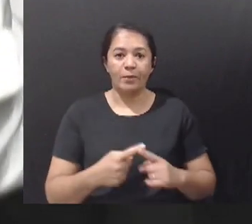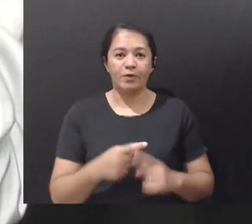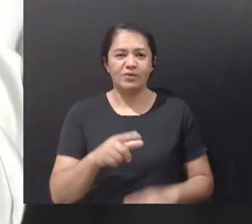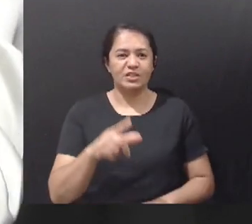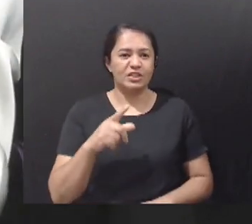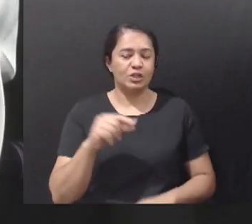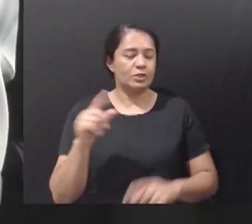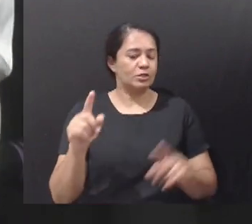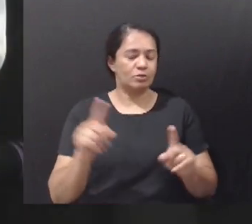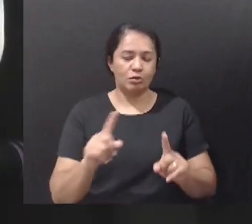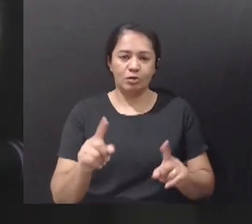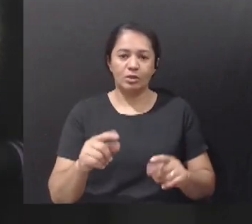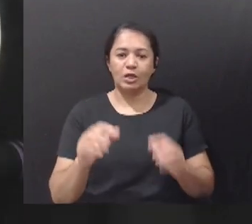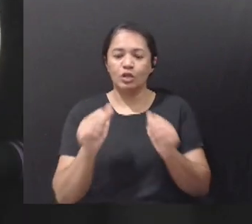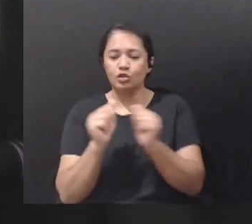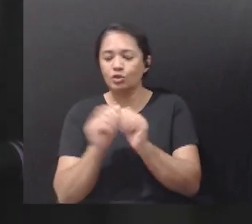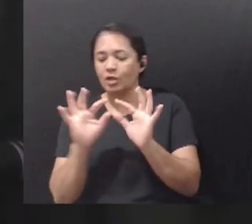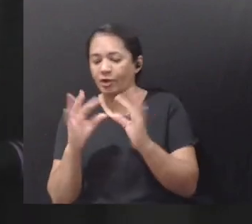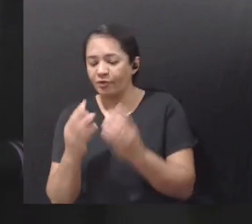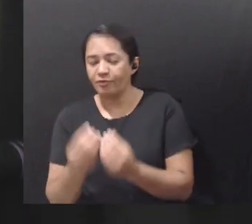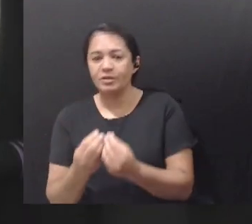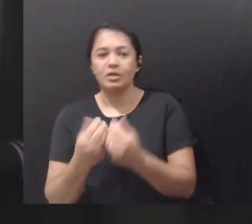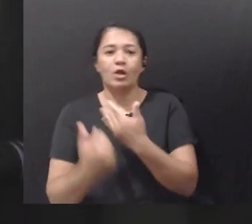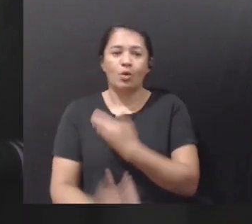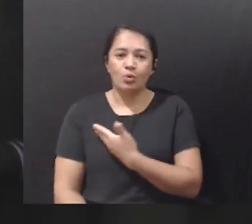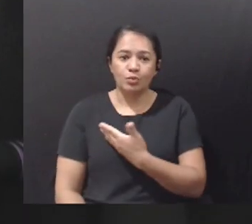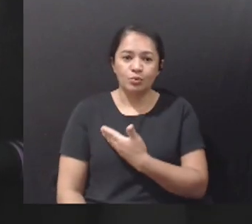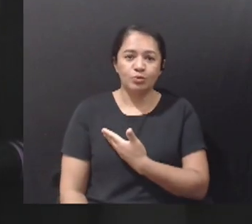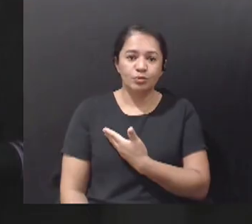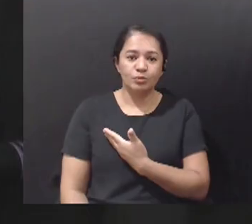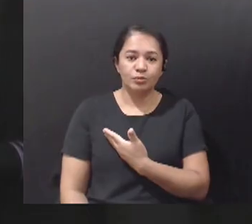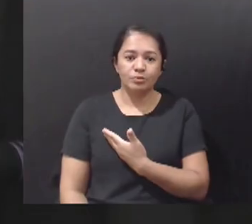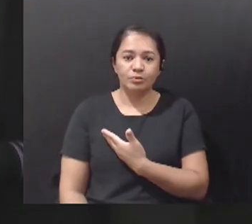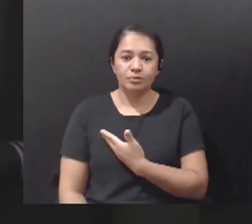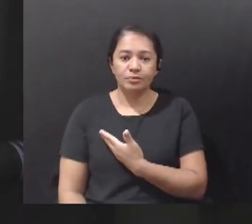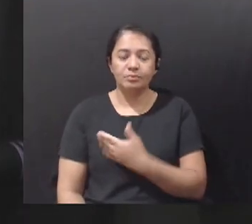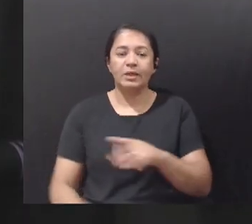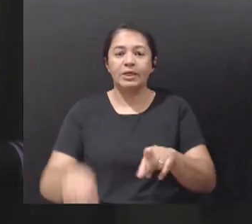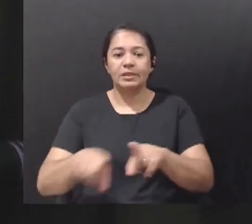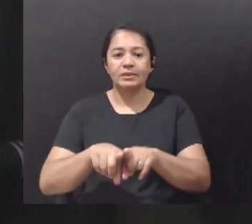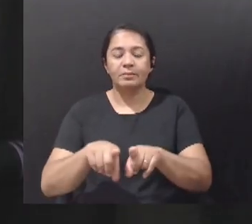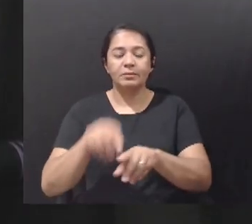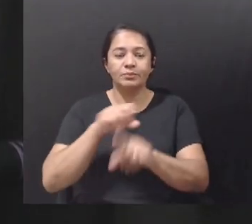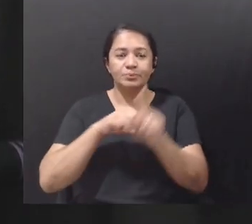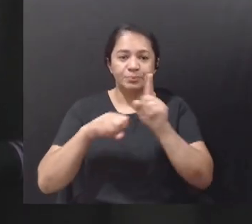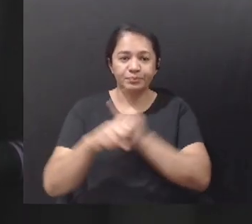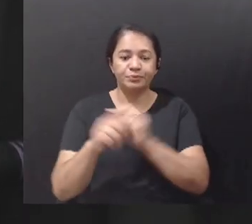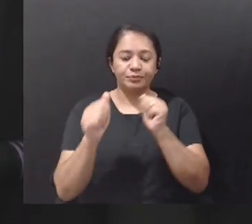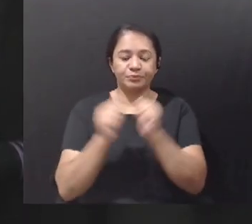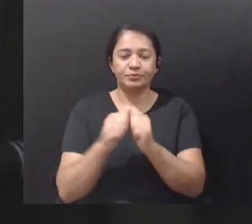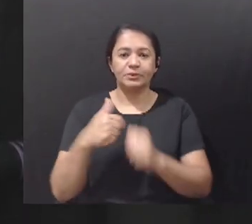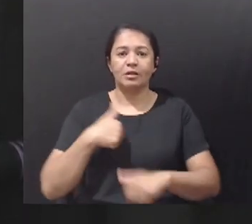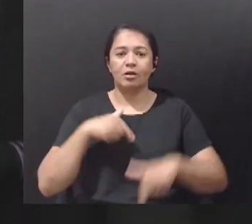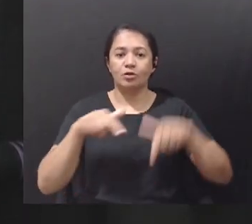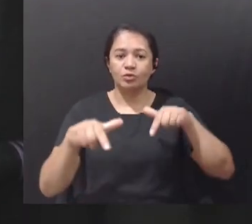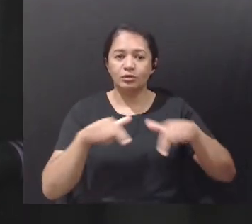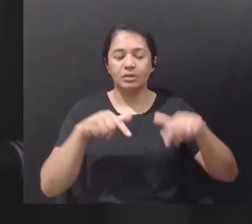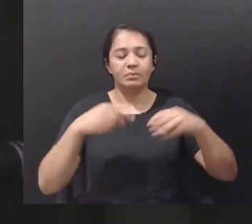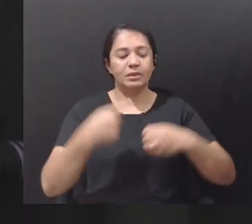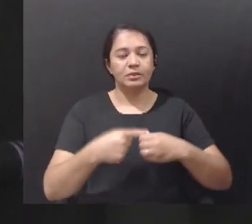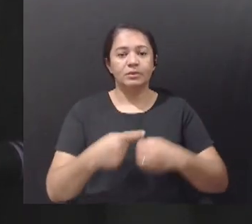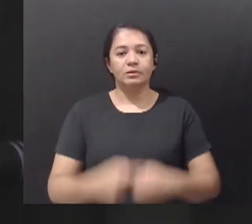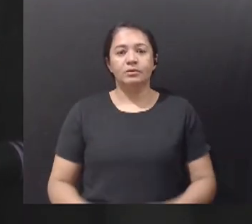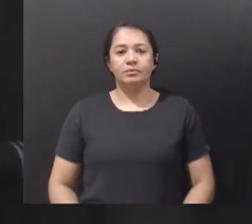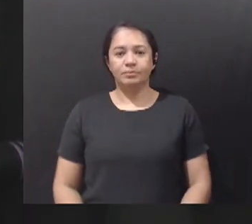com a família, se elege com os amigos, mas se elege com a sociedade. Então, fiz esse trabalho na cidade com muita vontade,